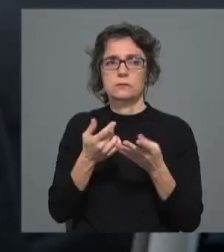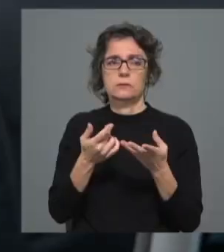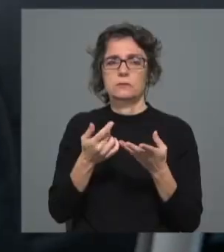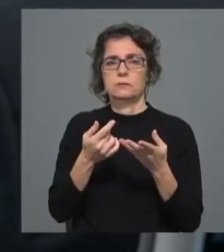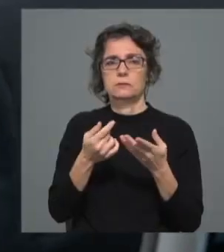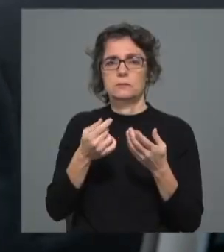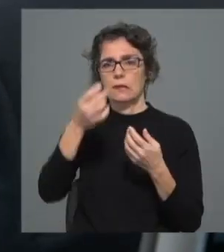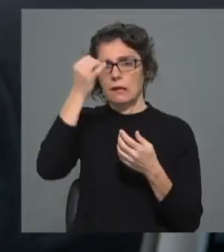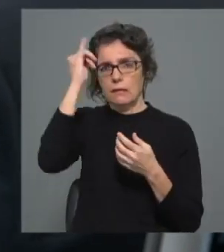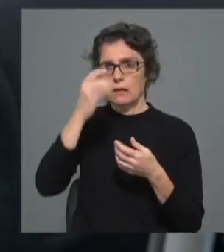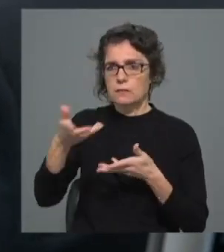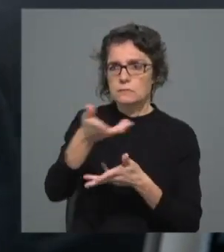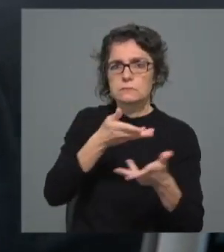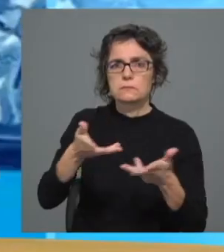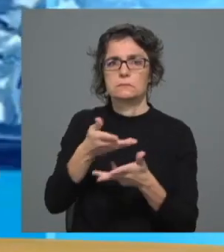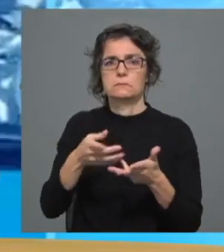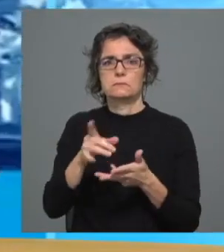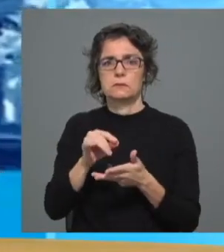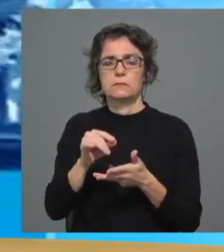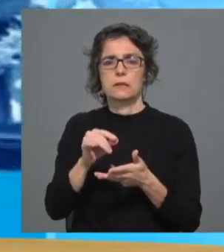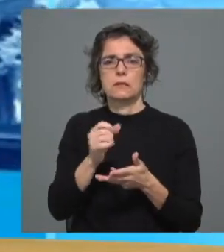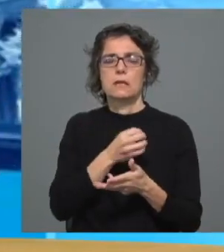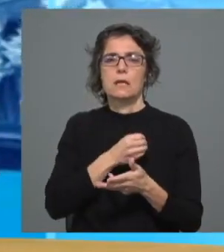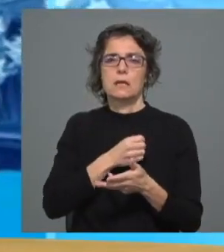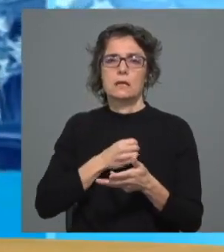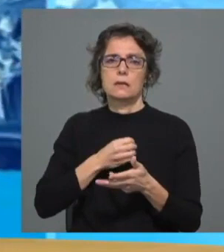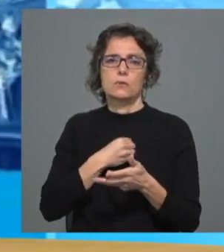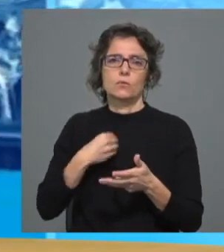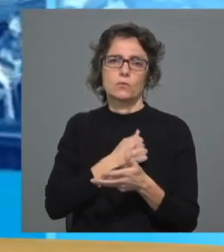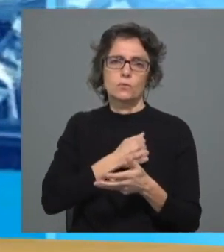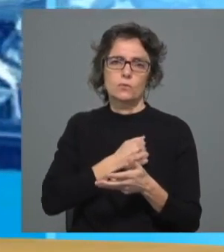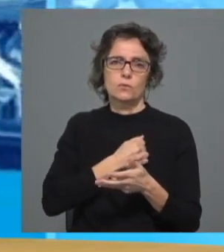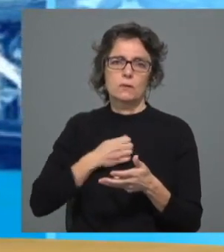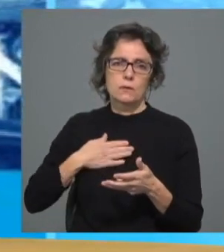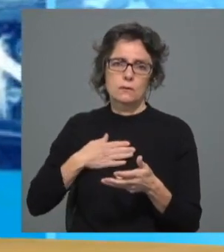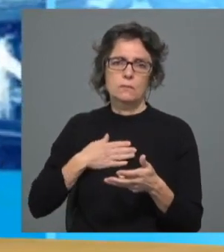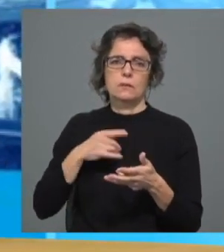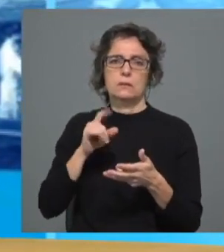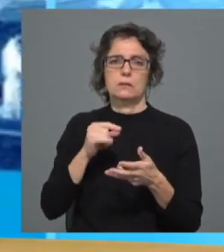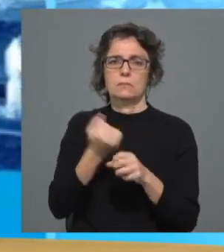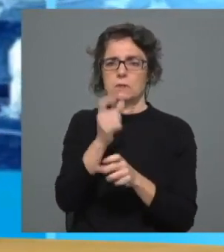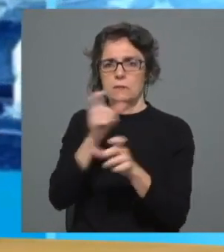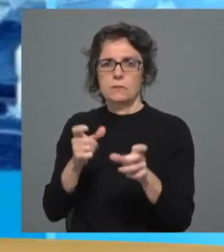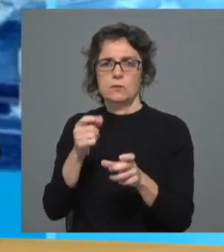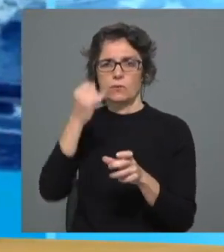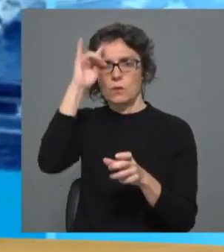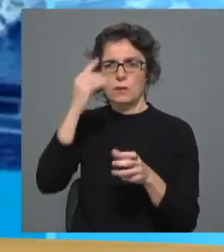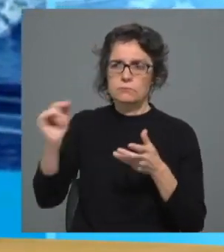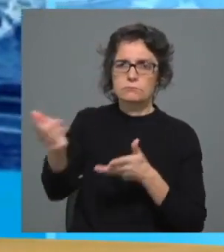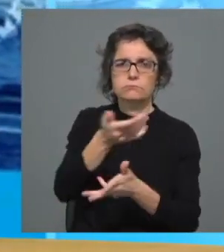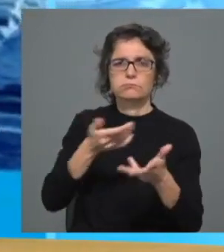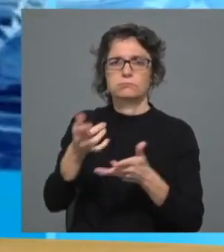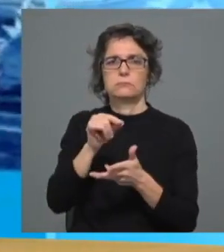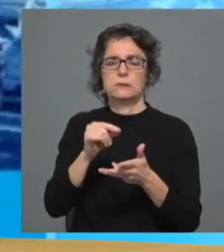ideias entre trabalhadores, empresários e não só, portanto, mesmo em relação a outras matérias. Isso, digamos, a doutrina social da Igreja não é